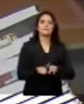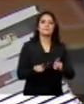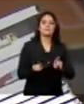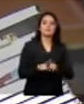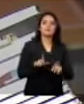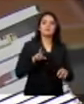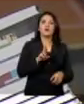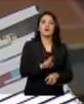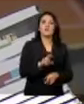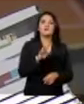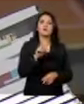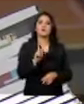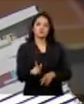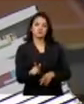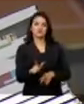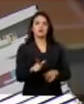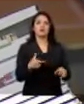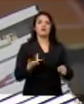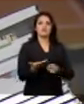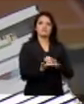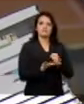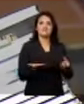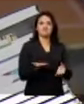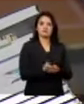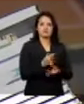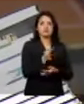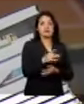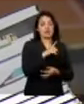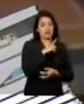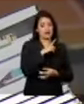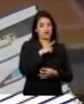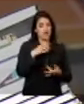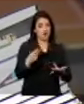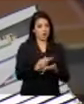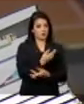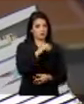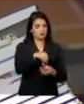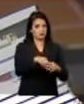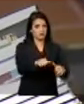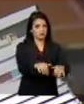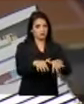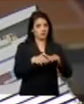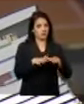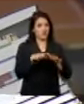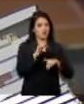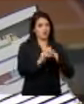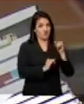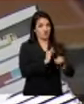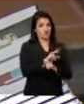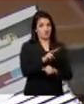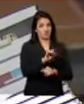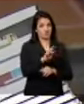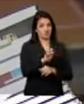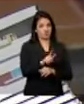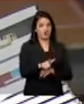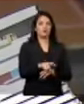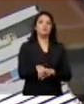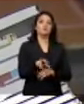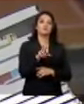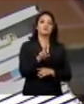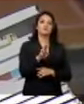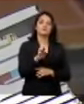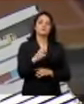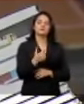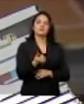no denominado plenário virtual do recurso extraordinário com agravo 964,